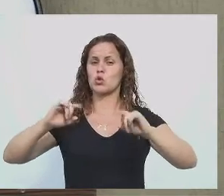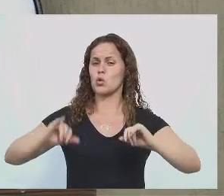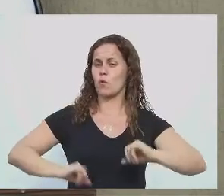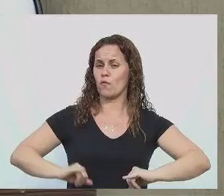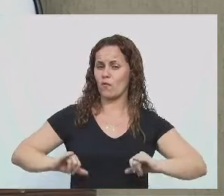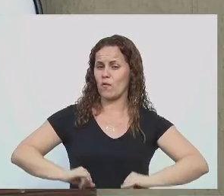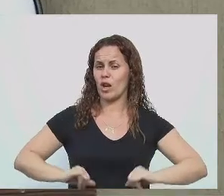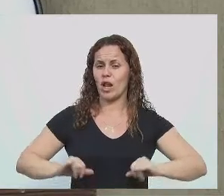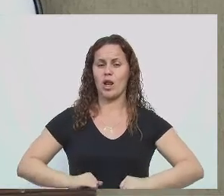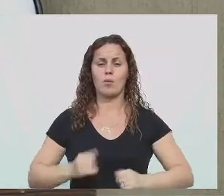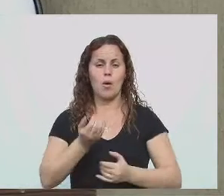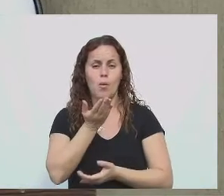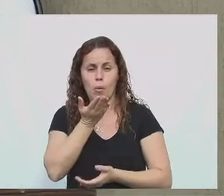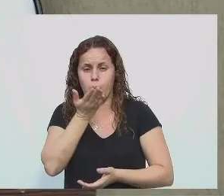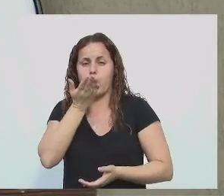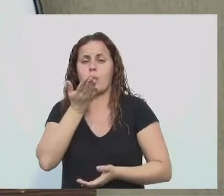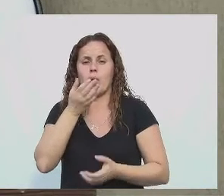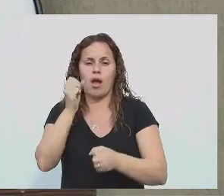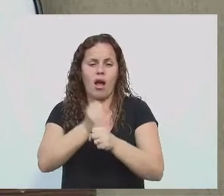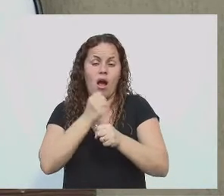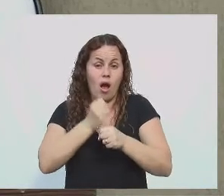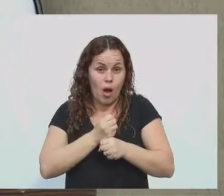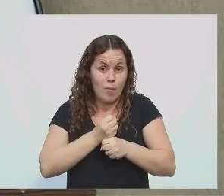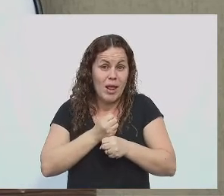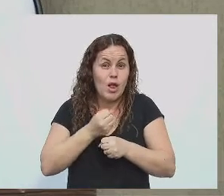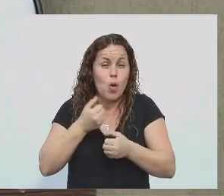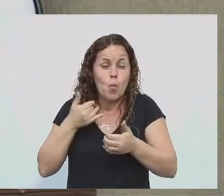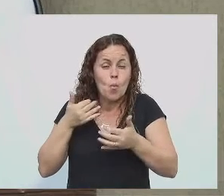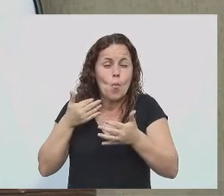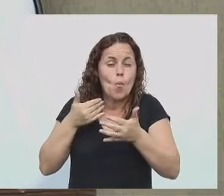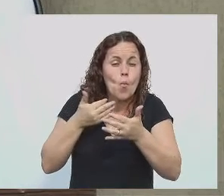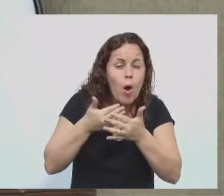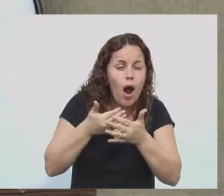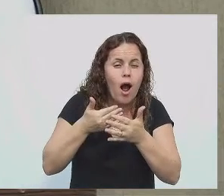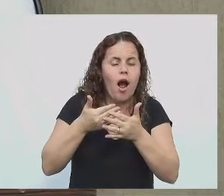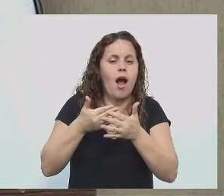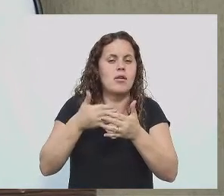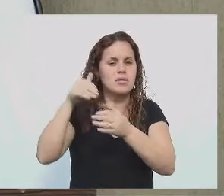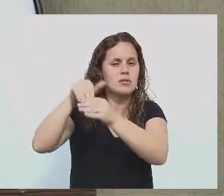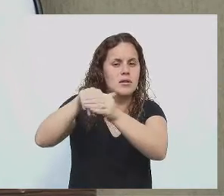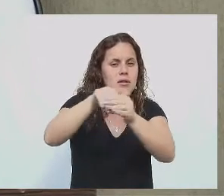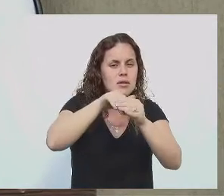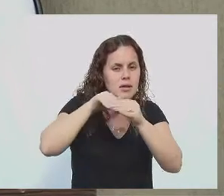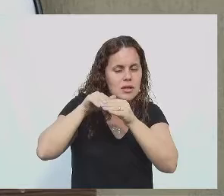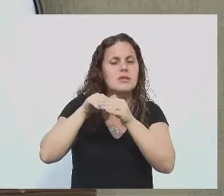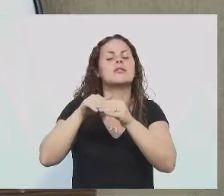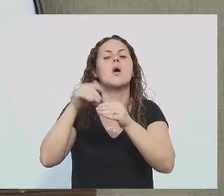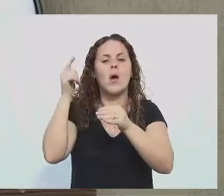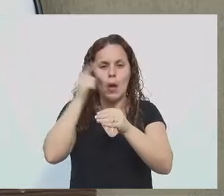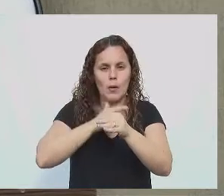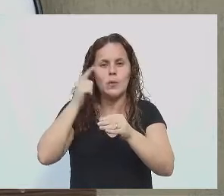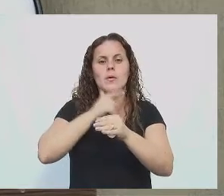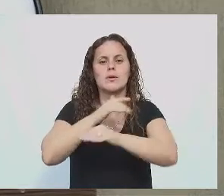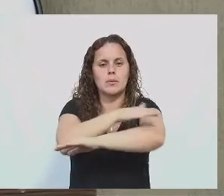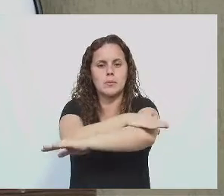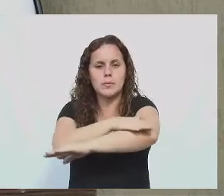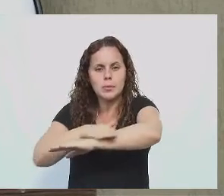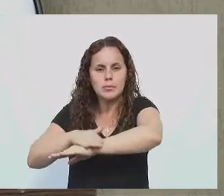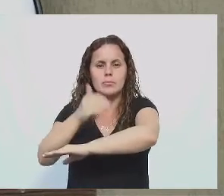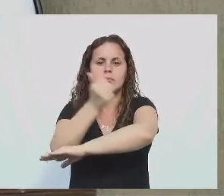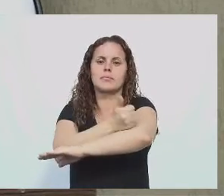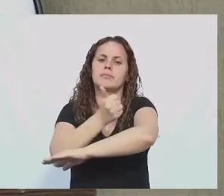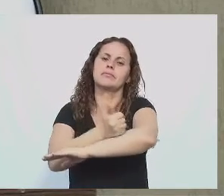chegando à véspera das eleições, foi feito o asfalto. Infelizmente, isso é os políticos que vêm administrando a cidade,